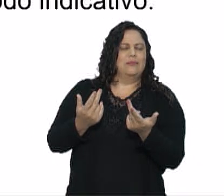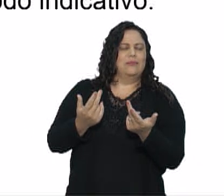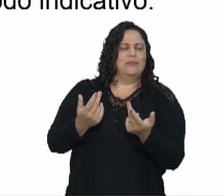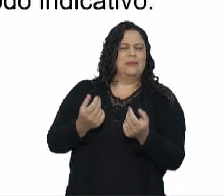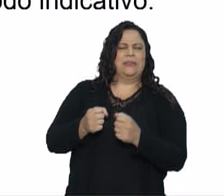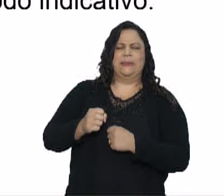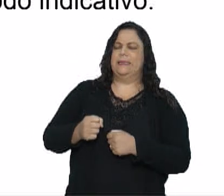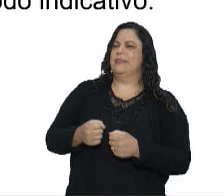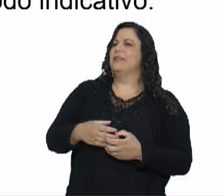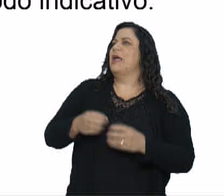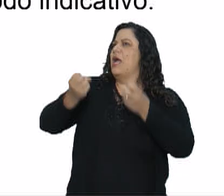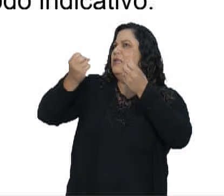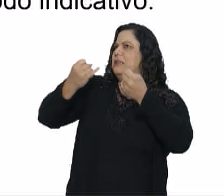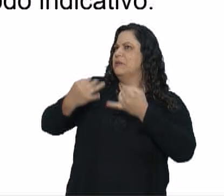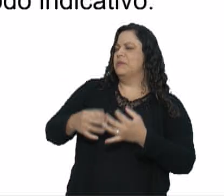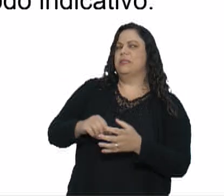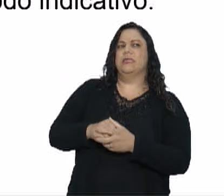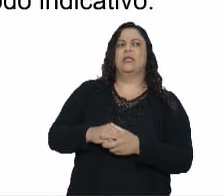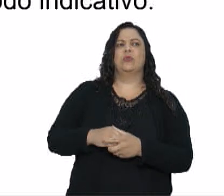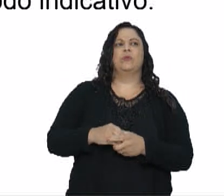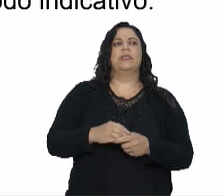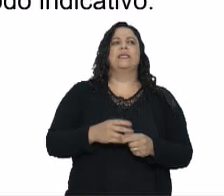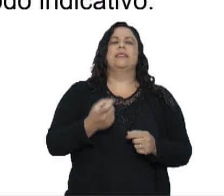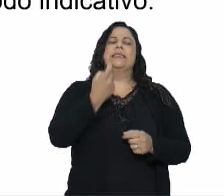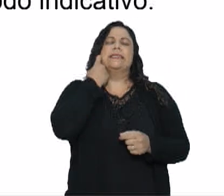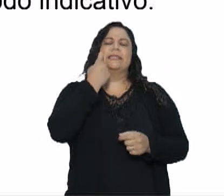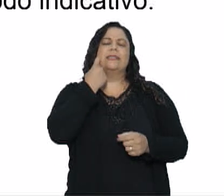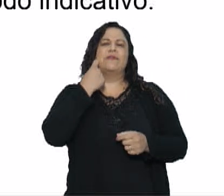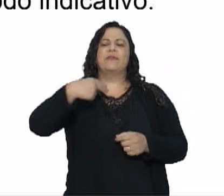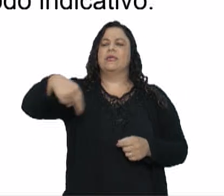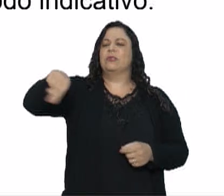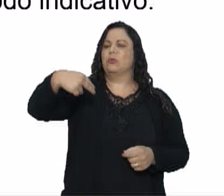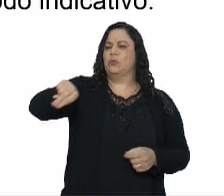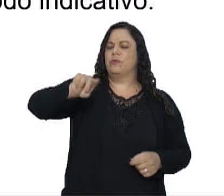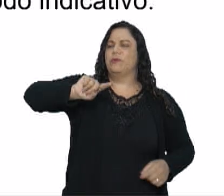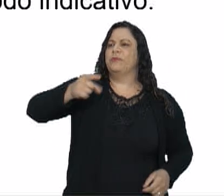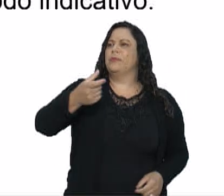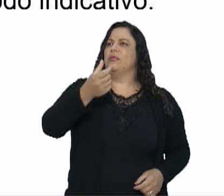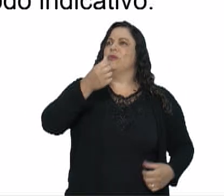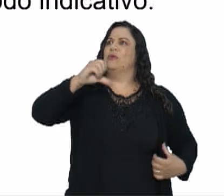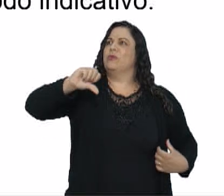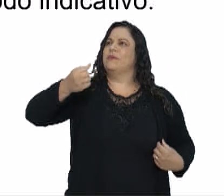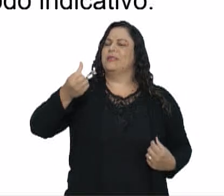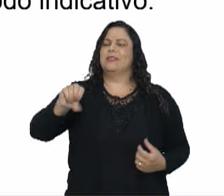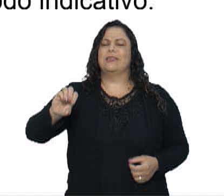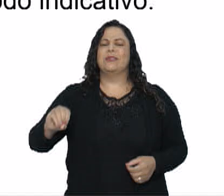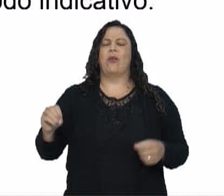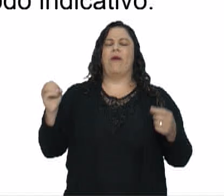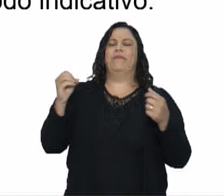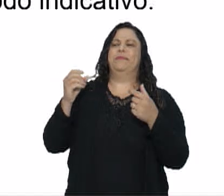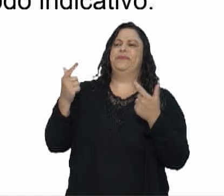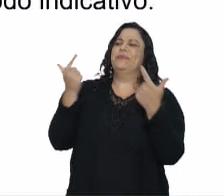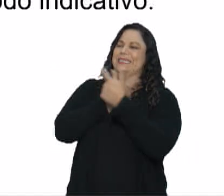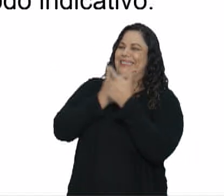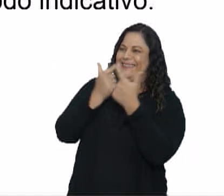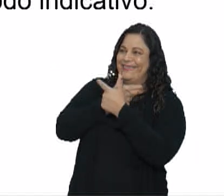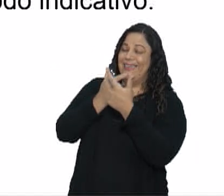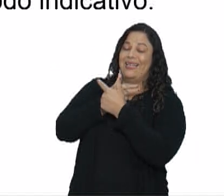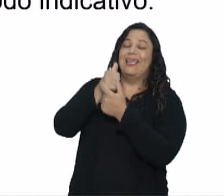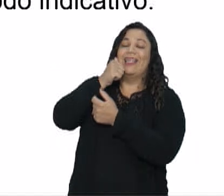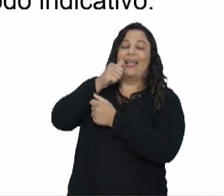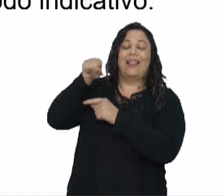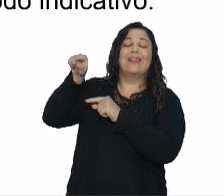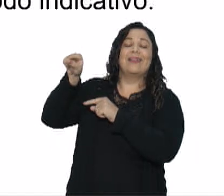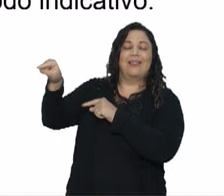numa sexta-feira de novembro de 1869, quando este ria dela por ter ido na